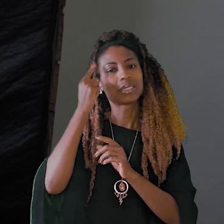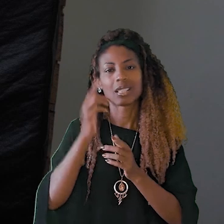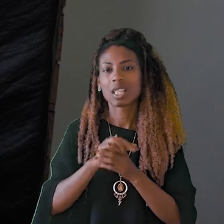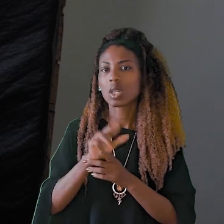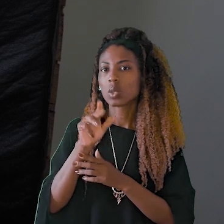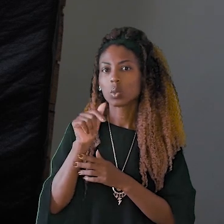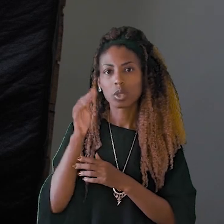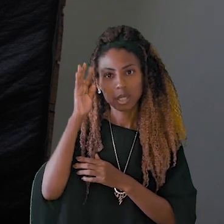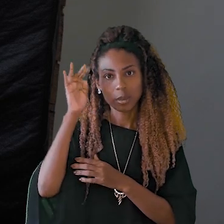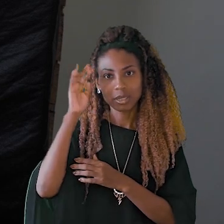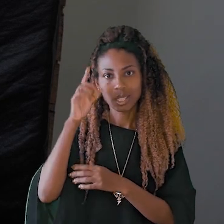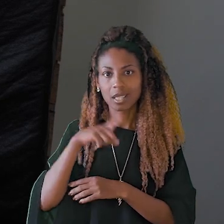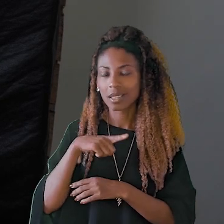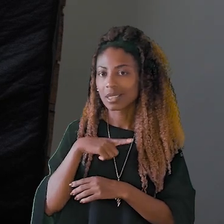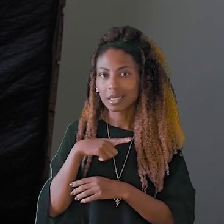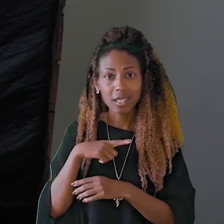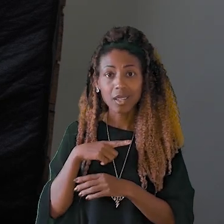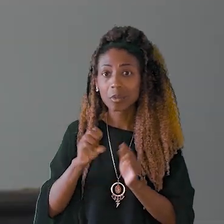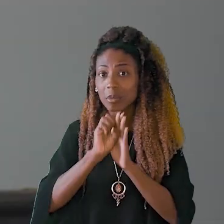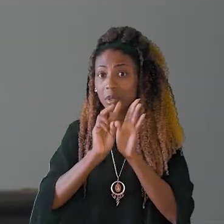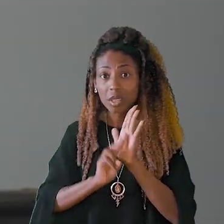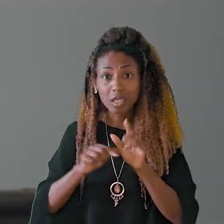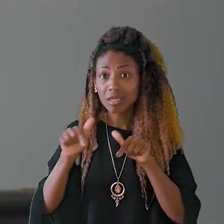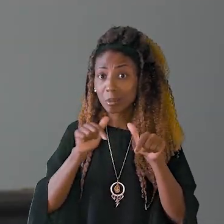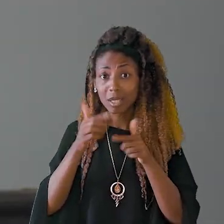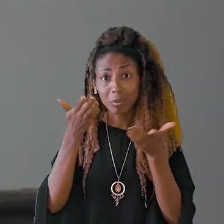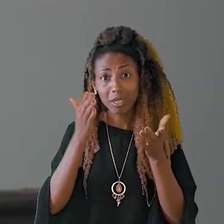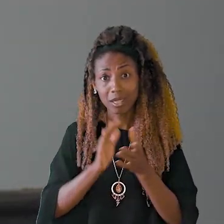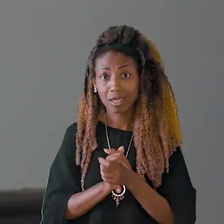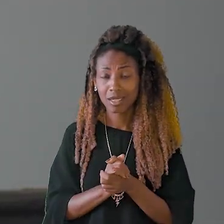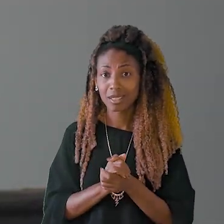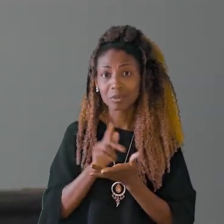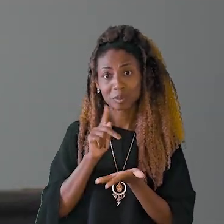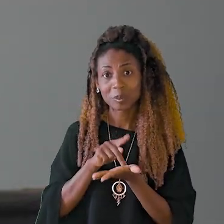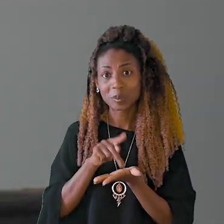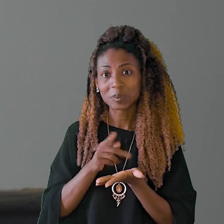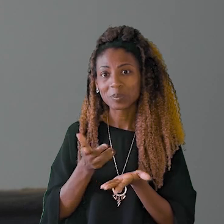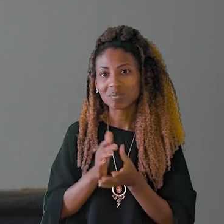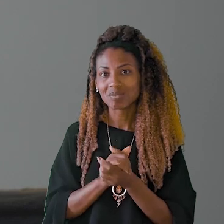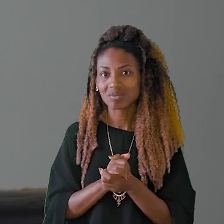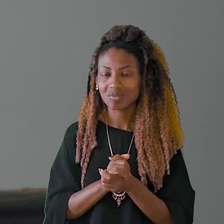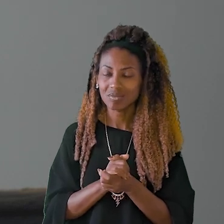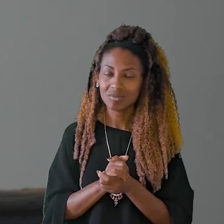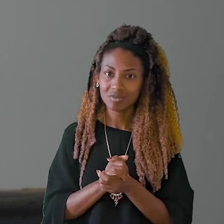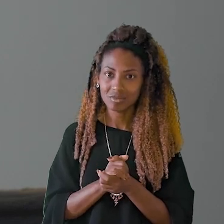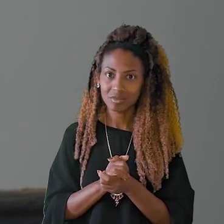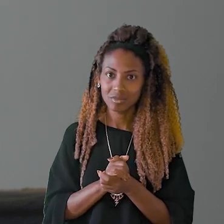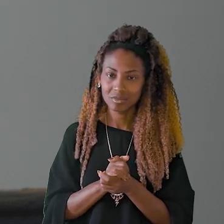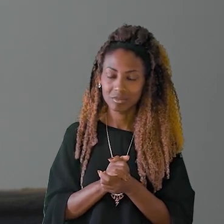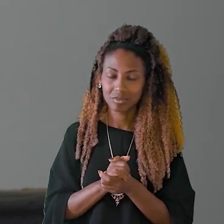Nunca imaginaria que eu teria no meu currículo que eu trabalhei pra ela. Tipo, de verdade mesmo.